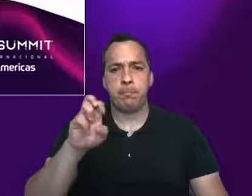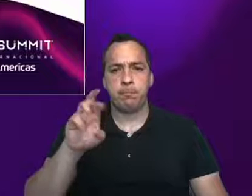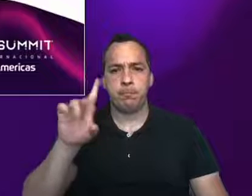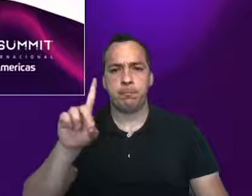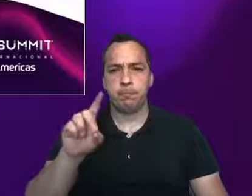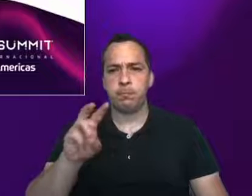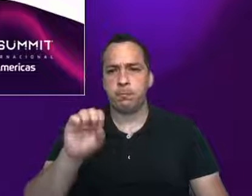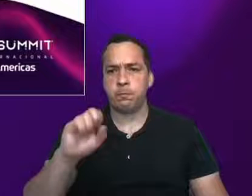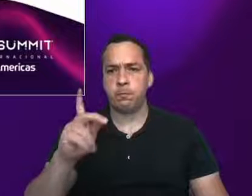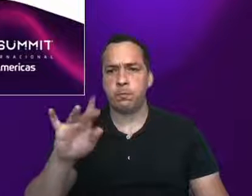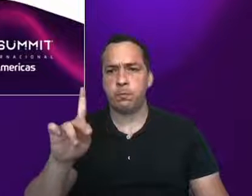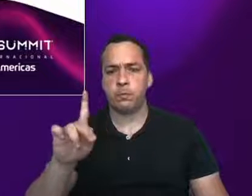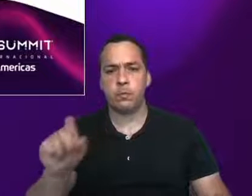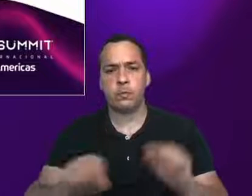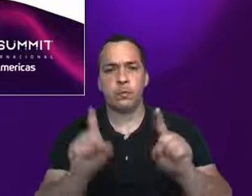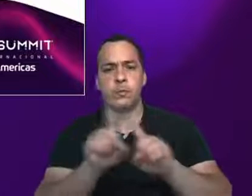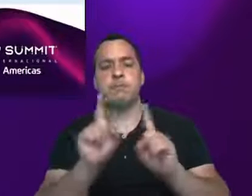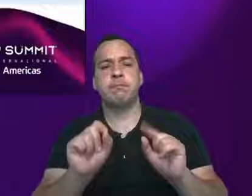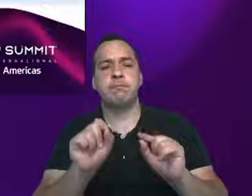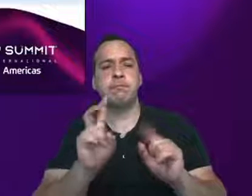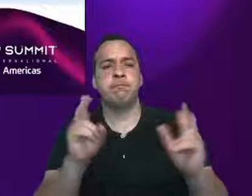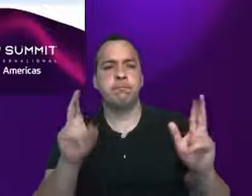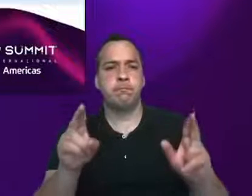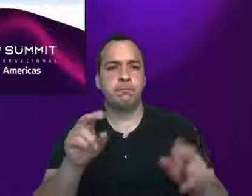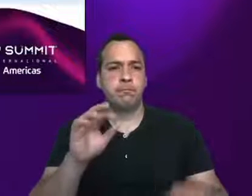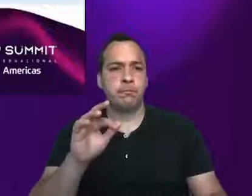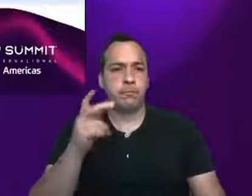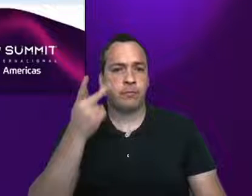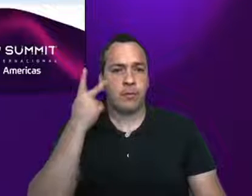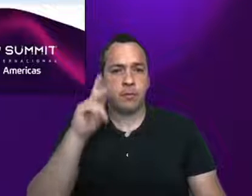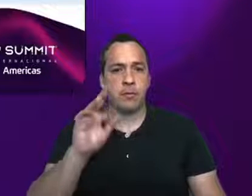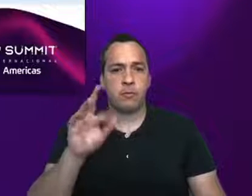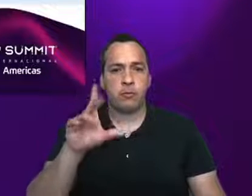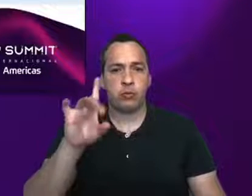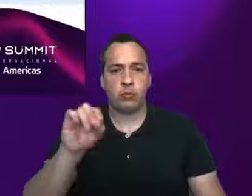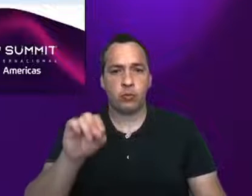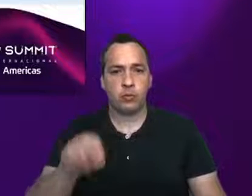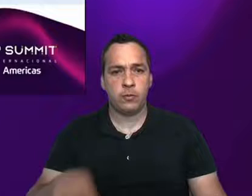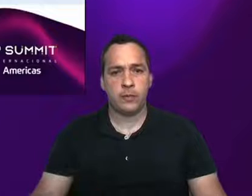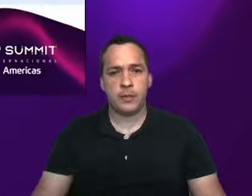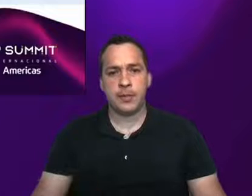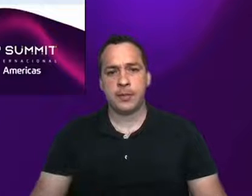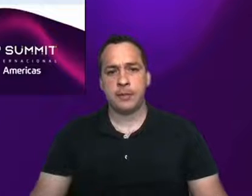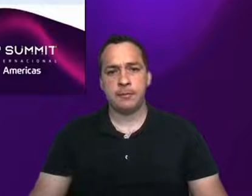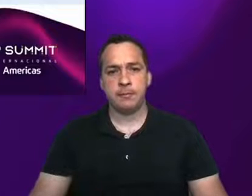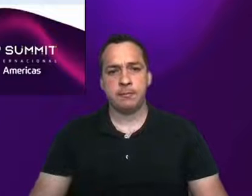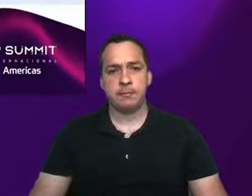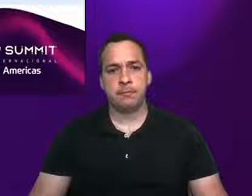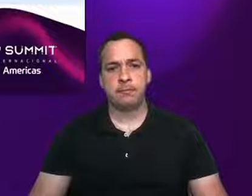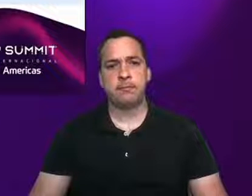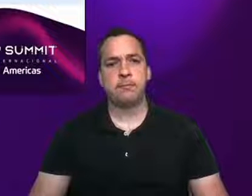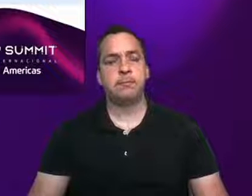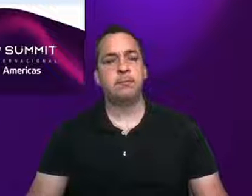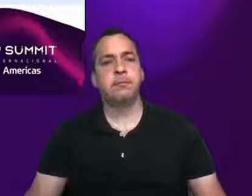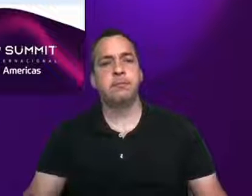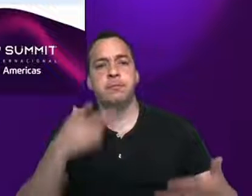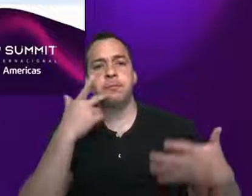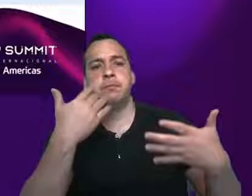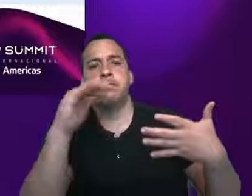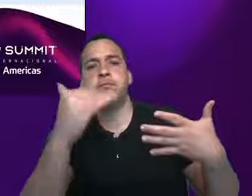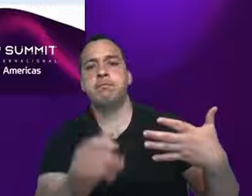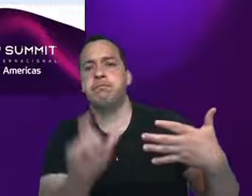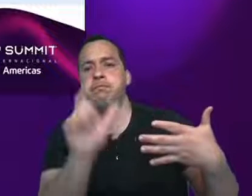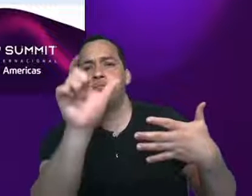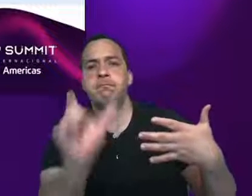também deveremos ter para o fluido, tá? Algumas definições que nós vamos utilizar ao longo aí da